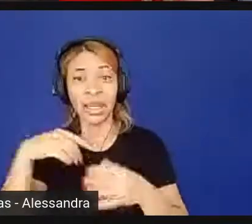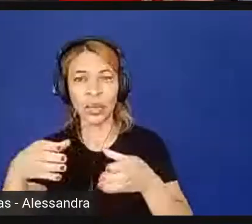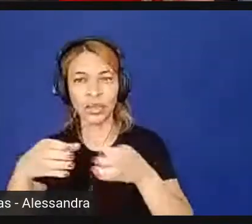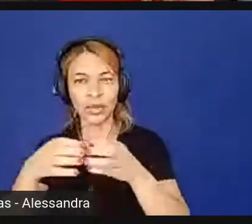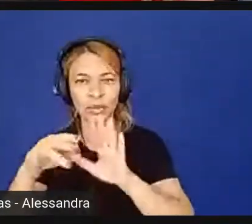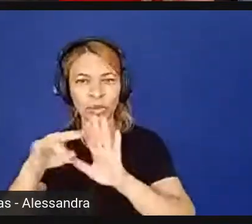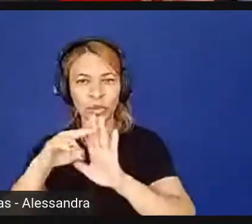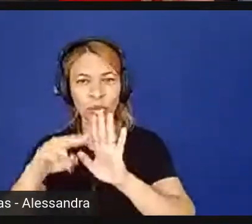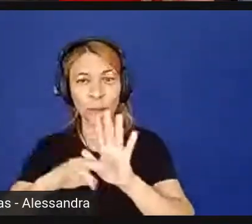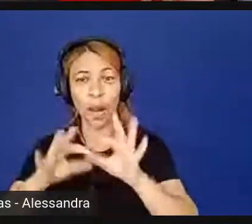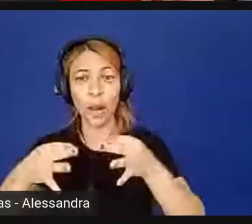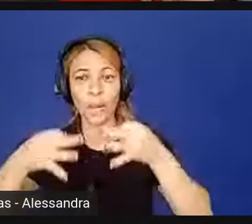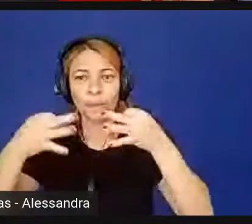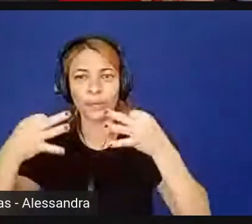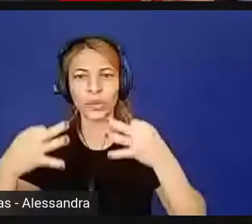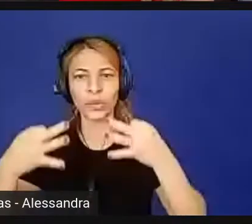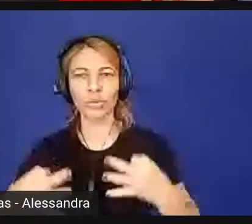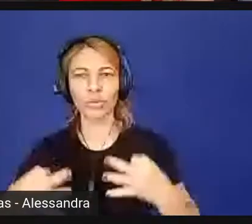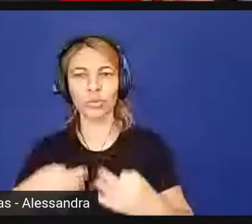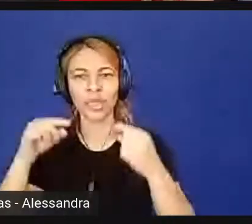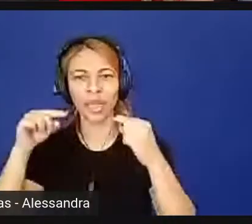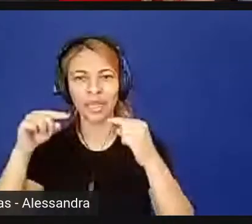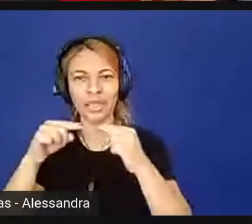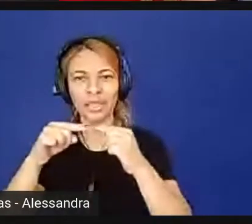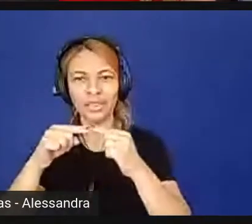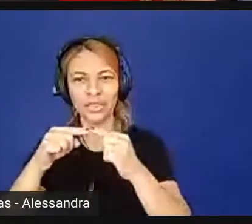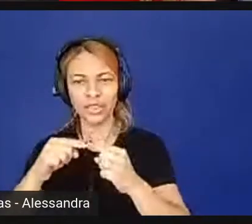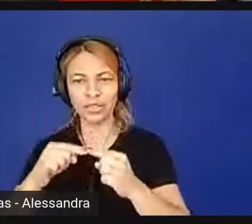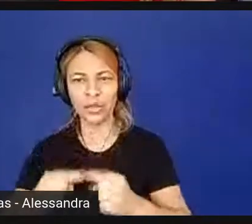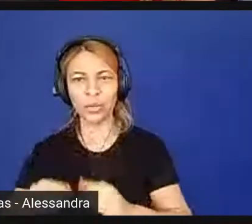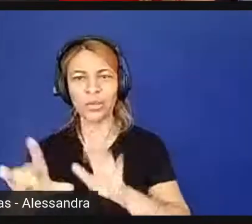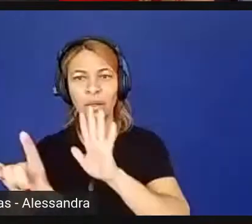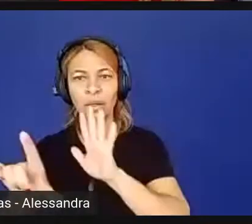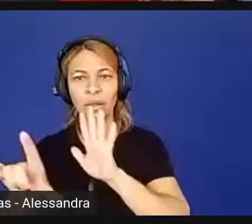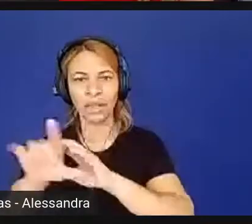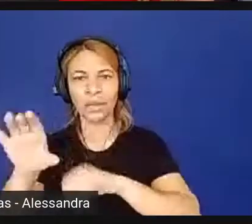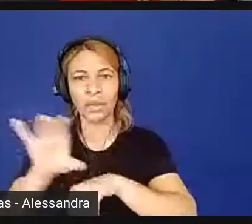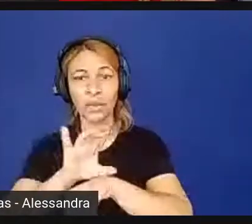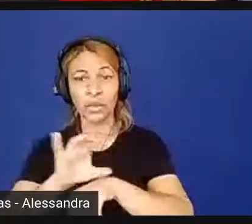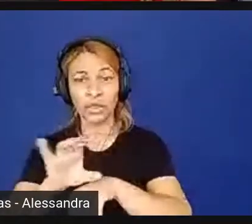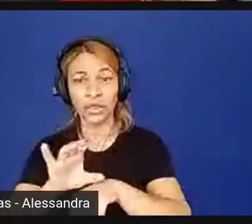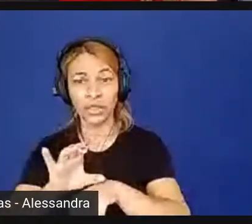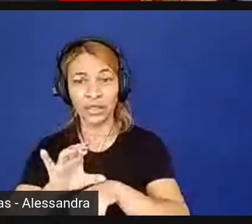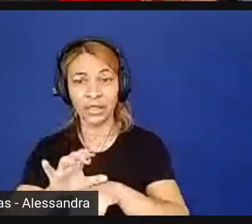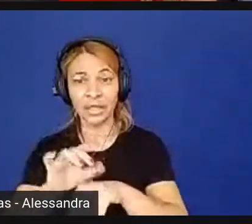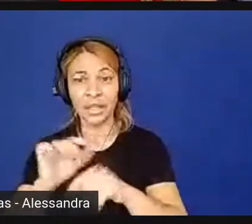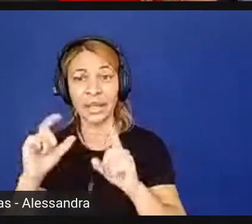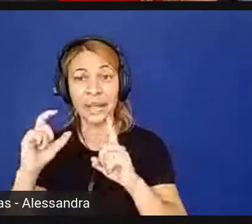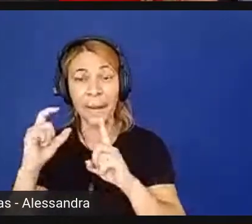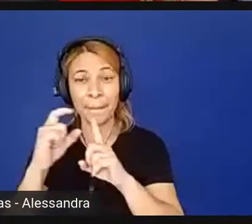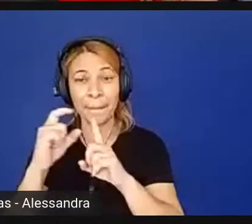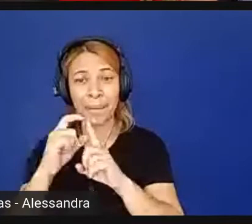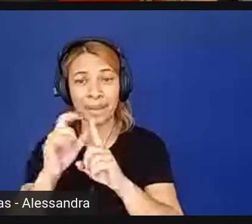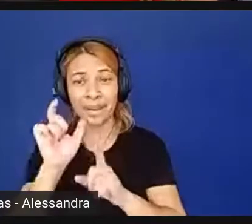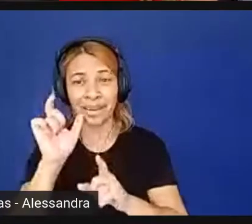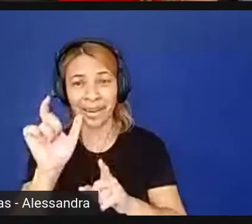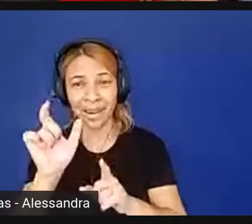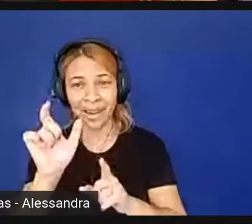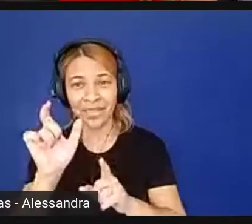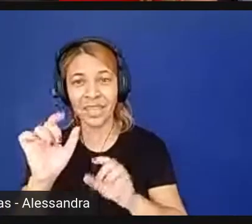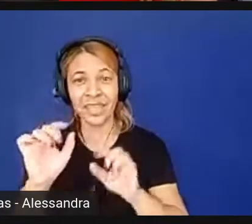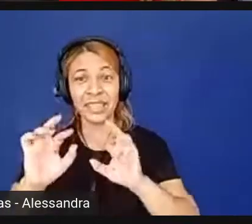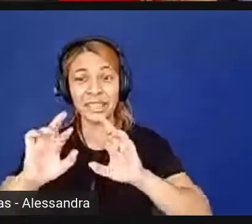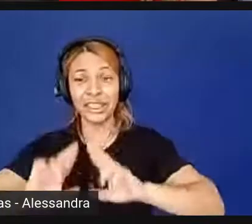ativa de conformidade a finalidades legais e constitucionais. E a palavra-chave, para mim, que separa compliance da